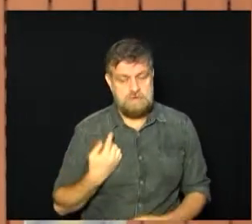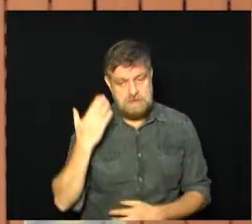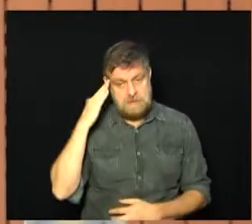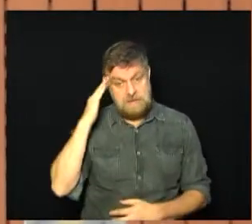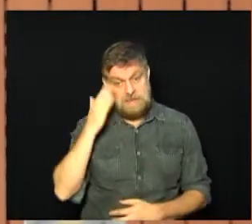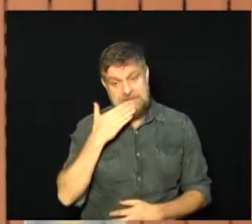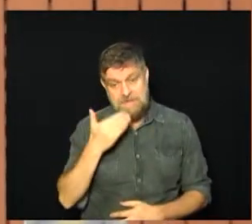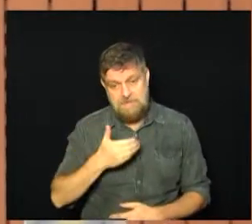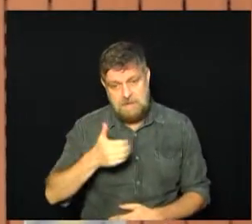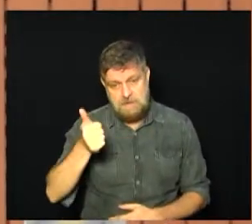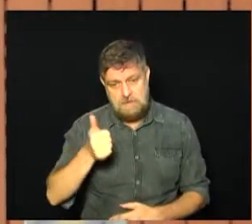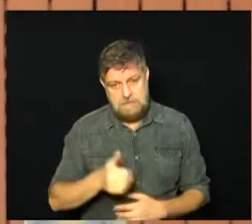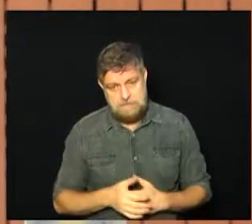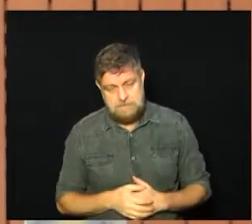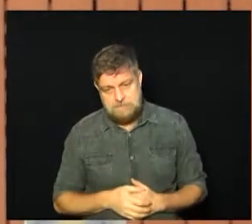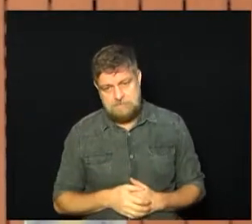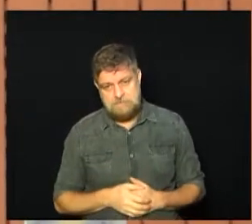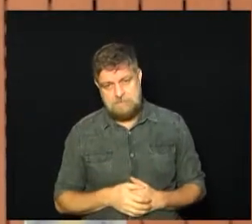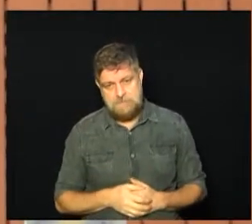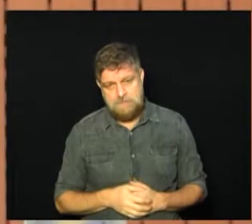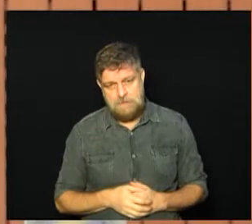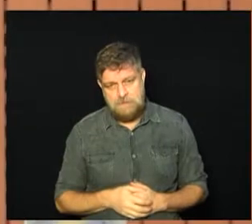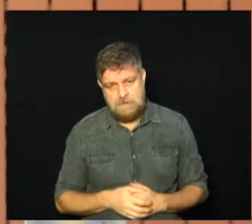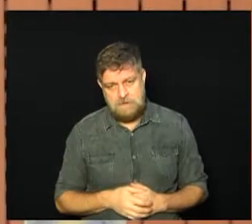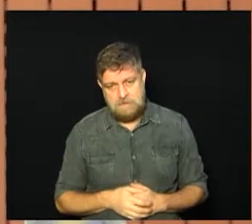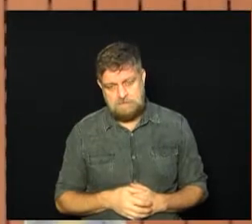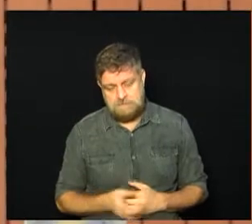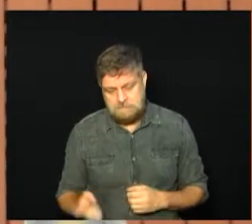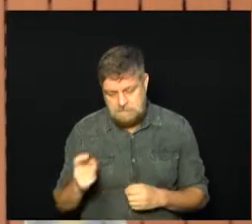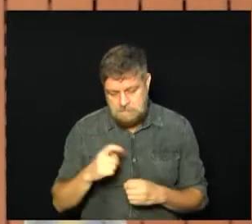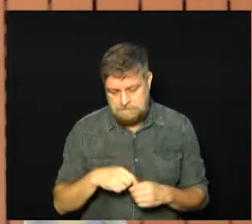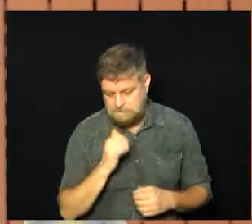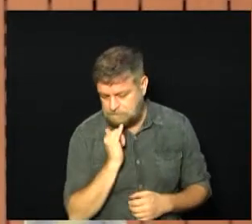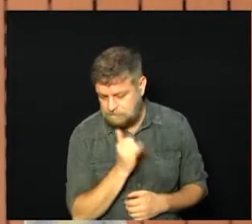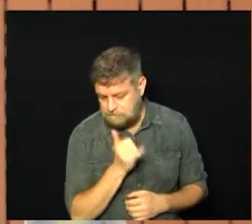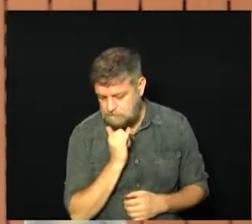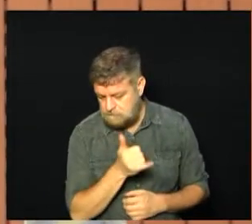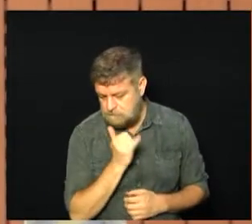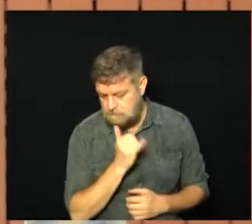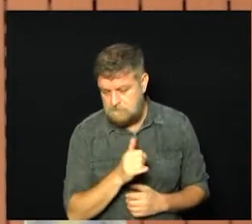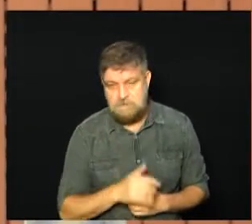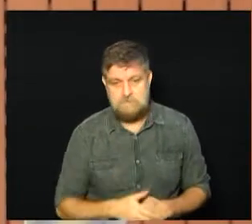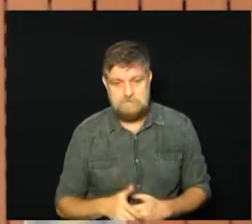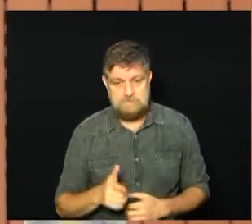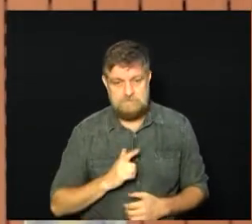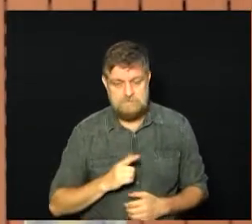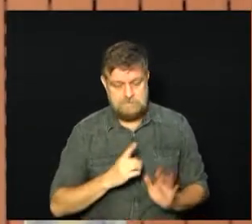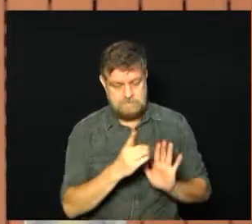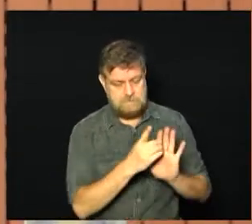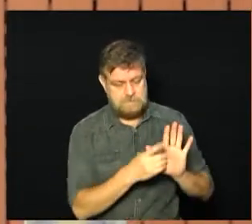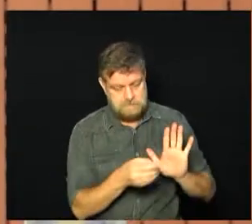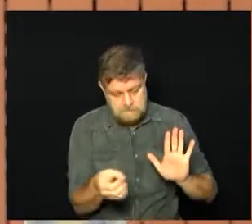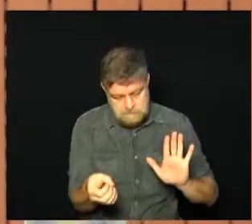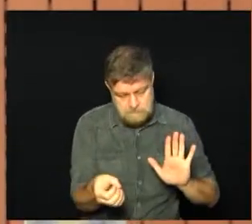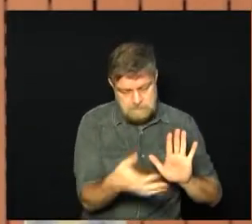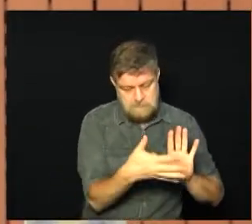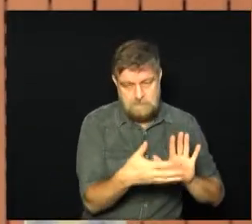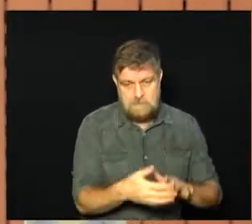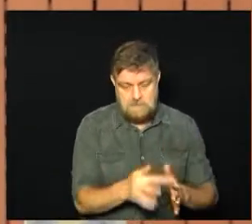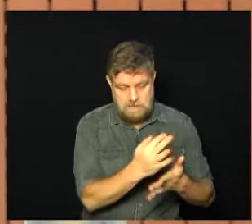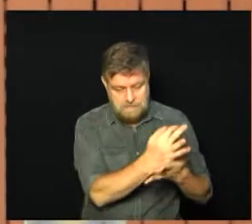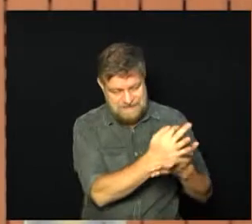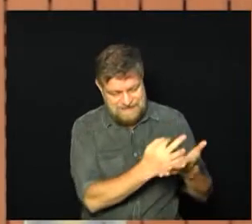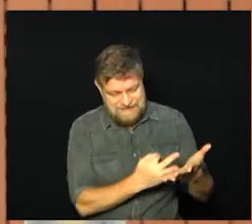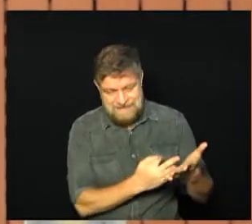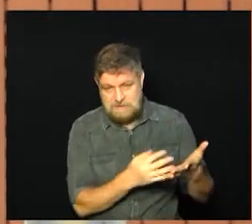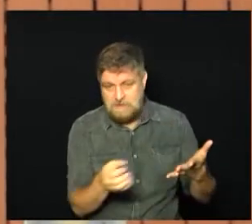melhor. E volto a falar que esse novo decreto, né, essa minuta do novo decreto,